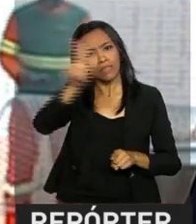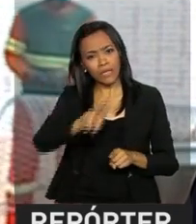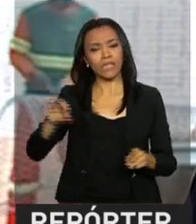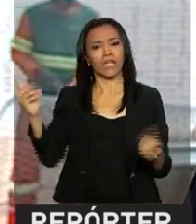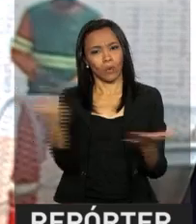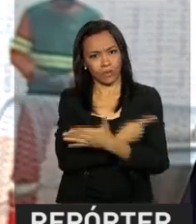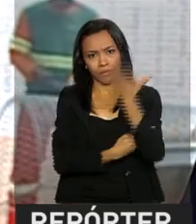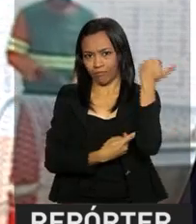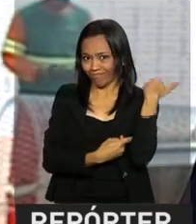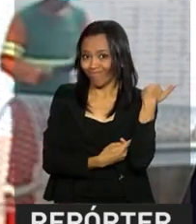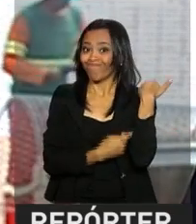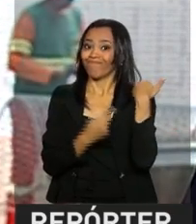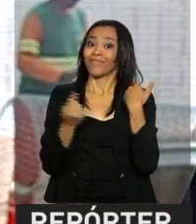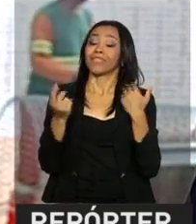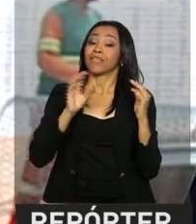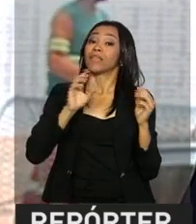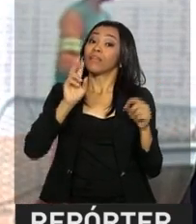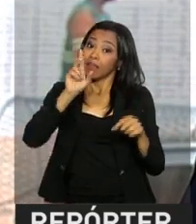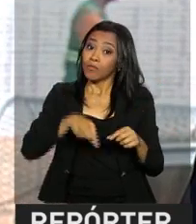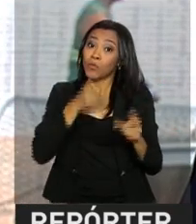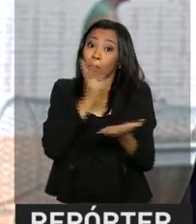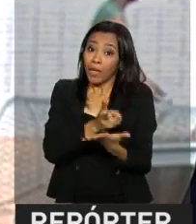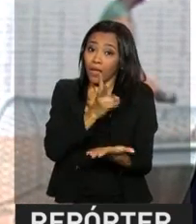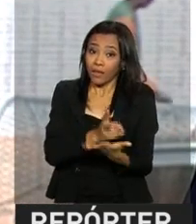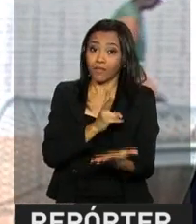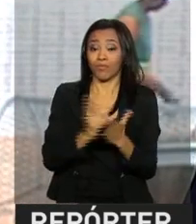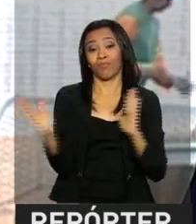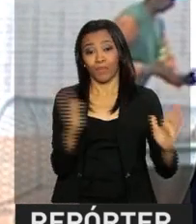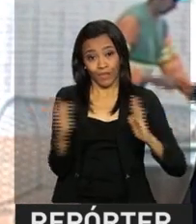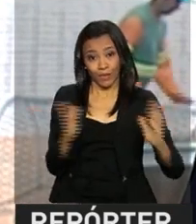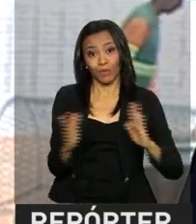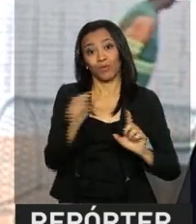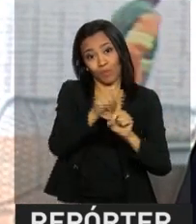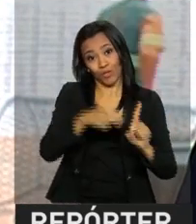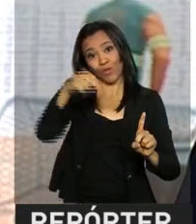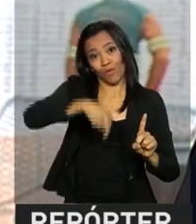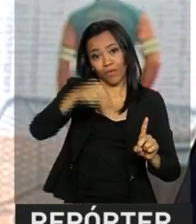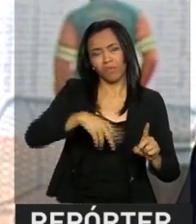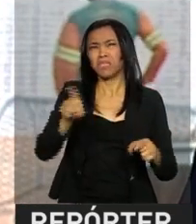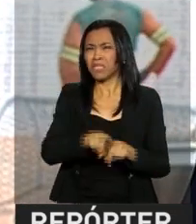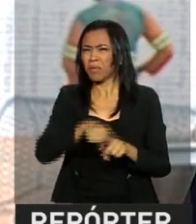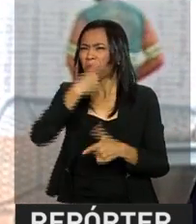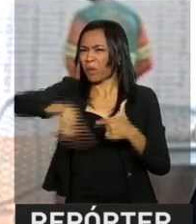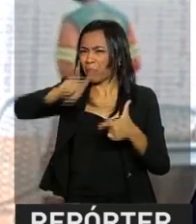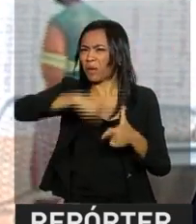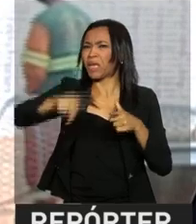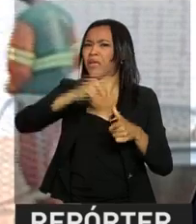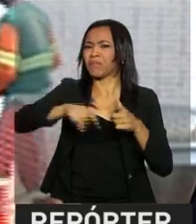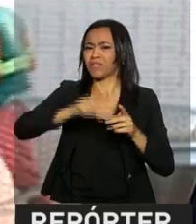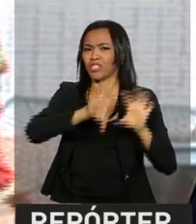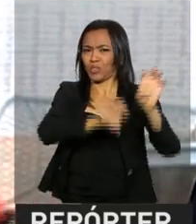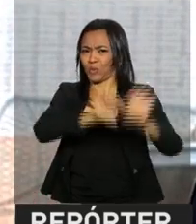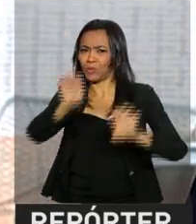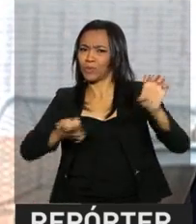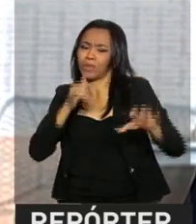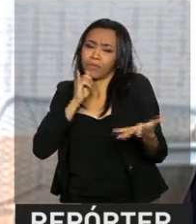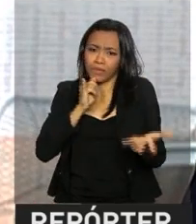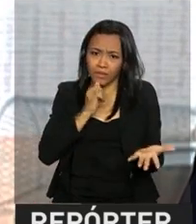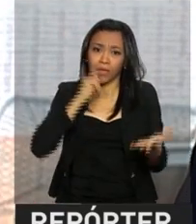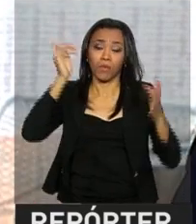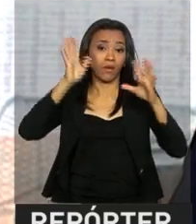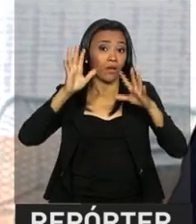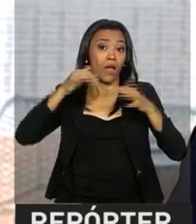superior e também isso na data da primeira aplicação em novembro e também por problemas de logística e infraestrutura, como por